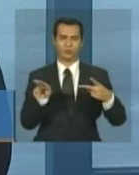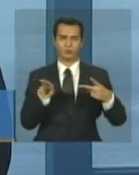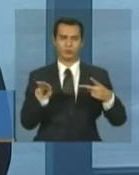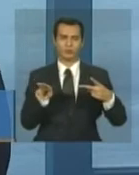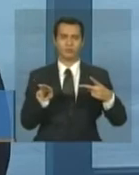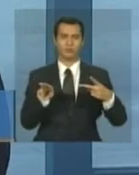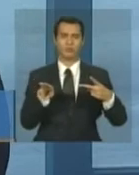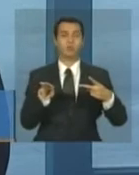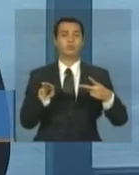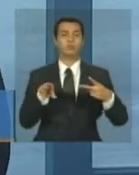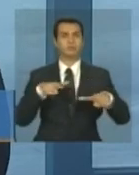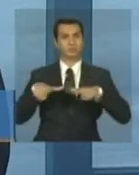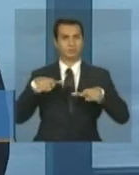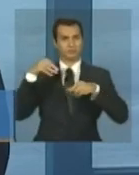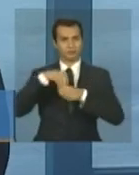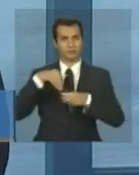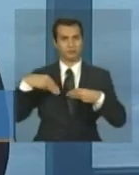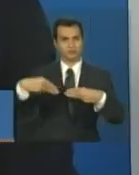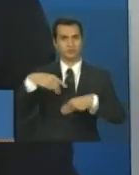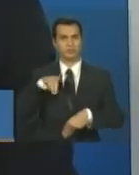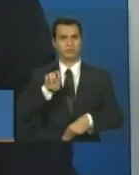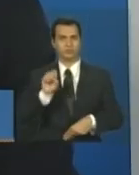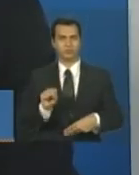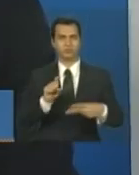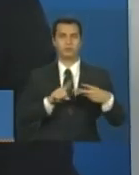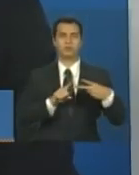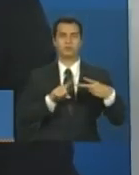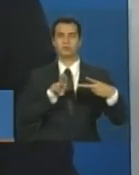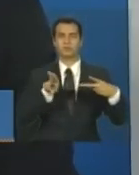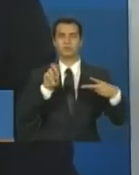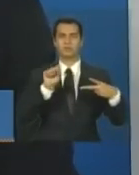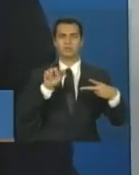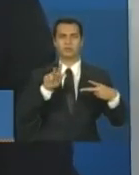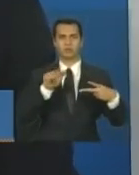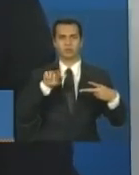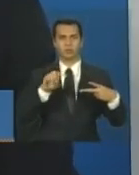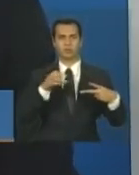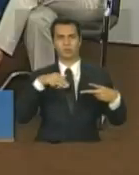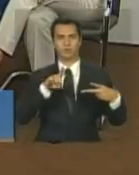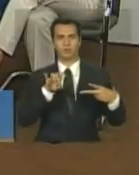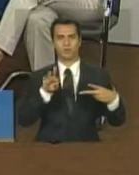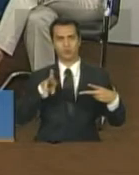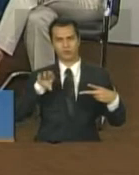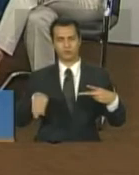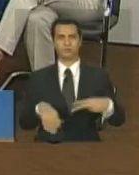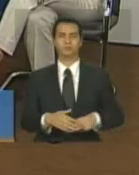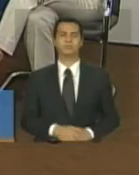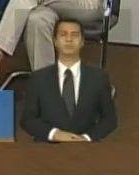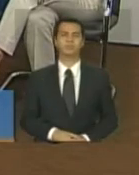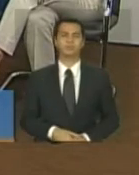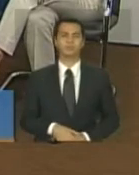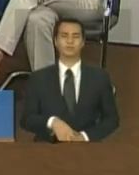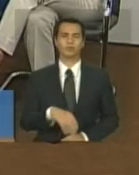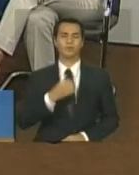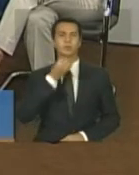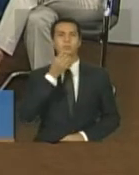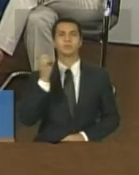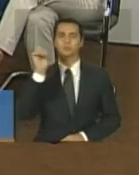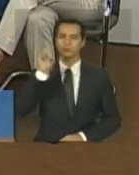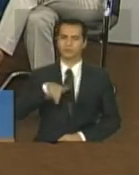e financeira da secretaria nacional de renda de cidadania Sérgio Monteiro um dia Carolina Bom dia